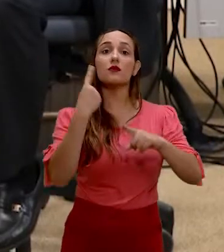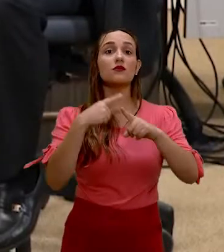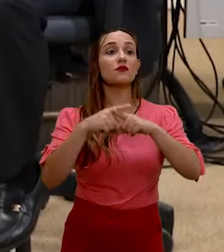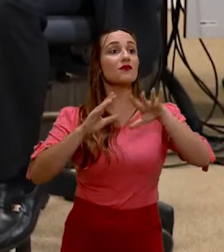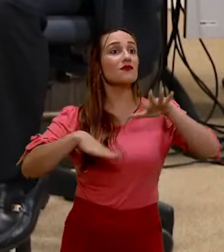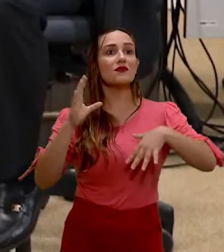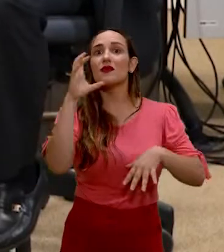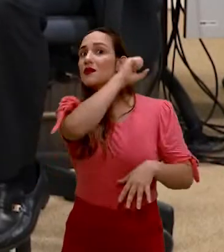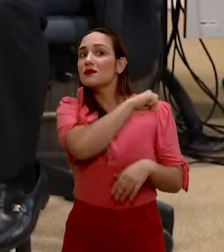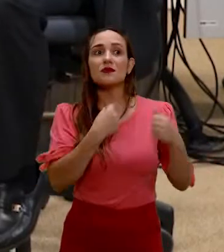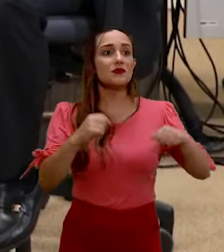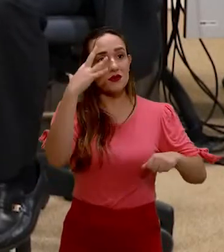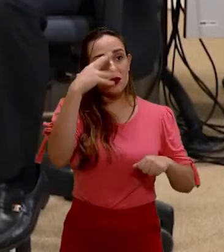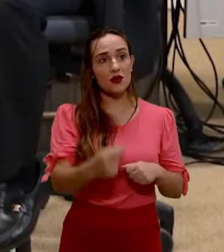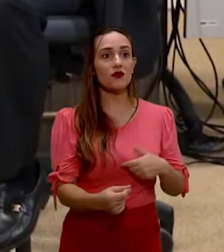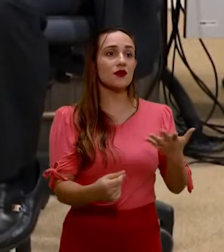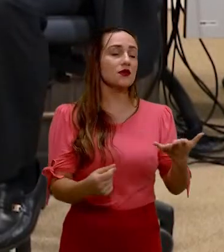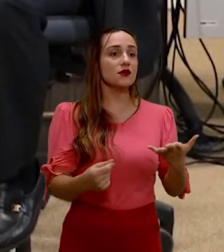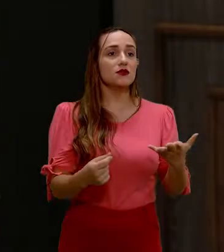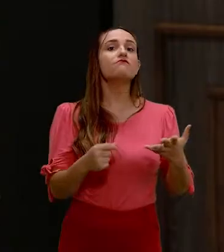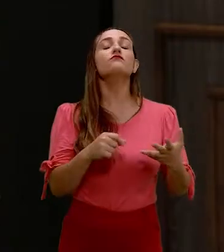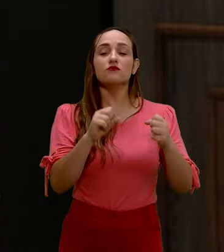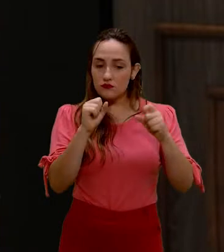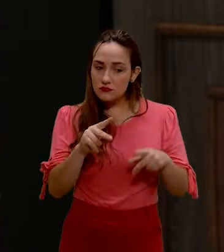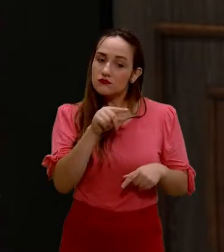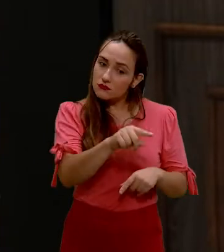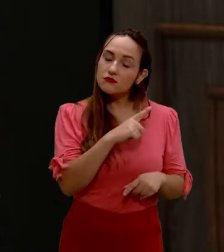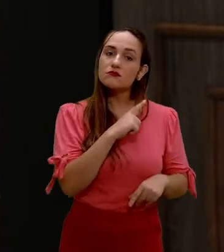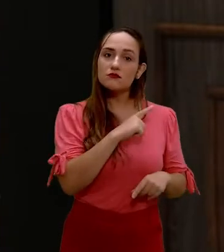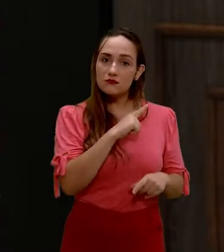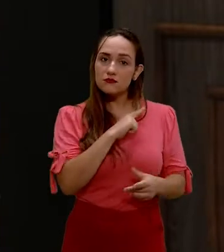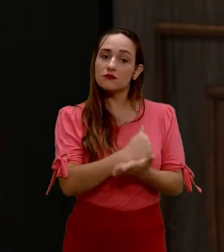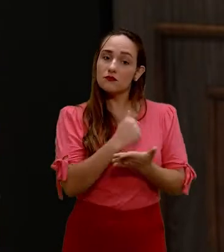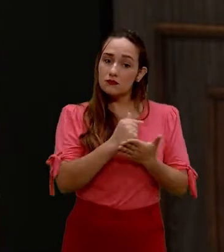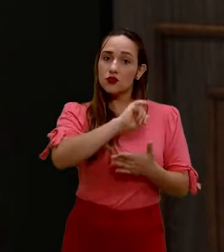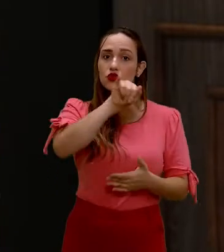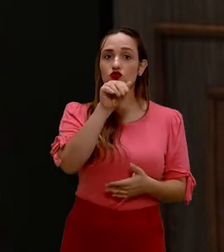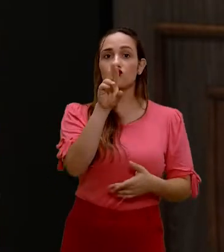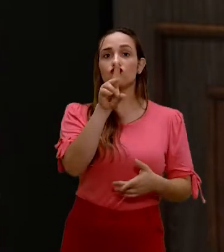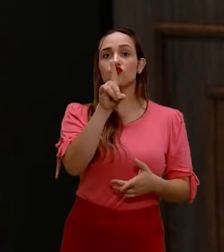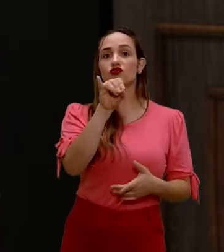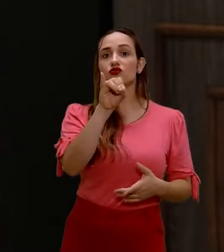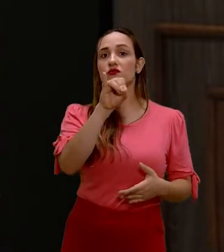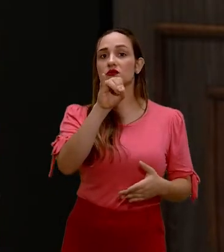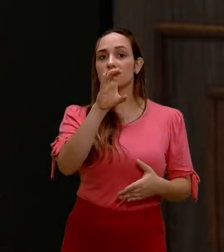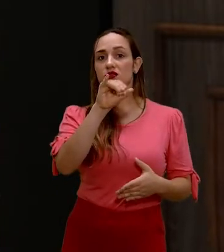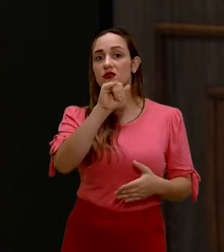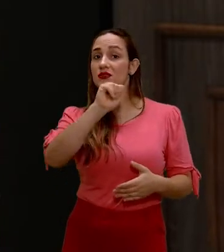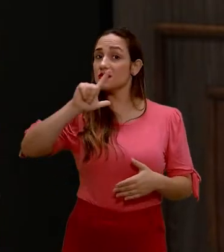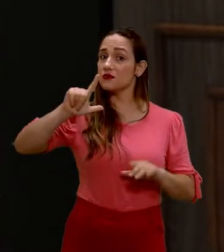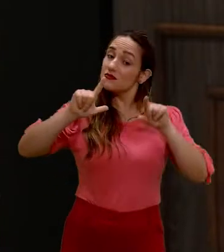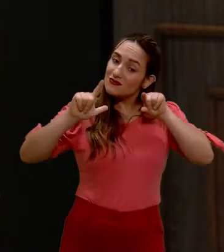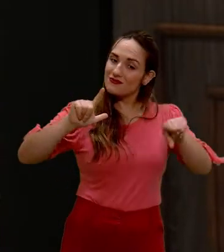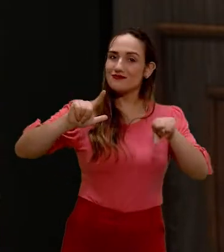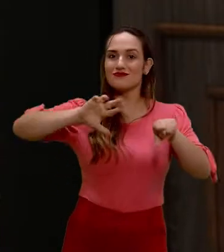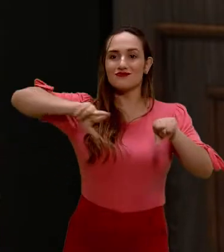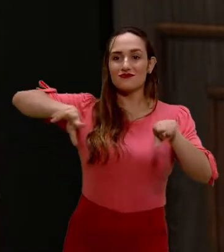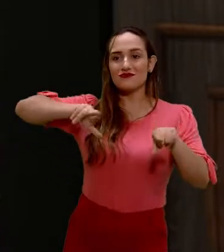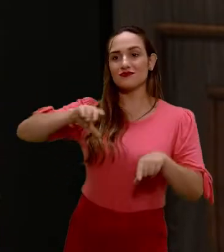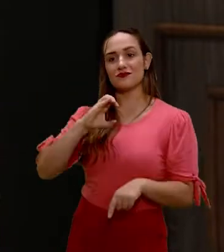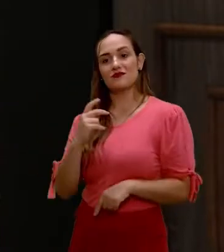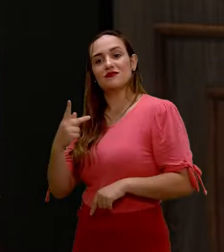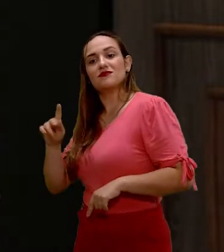a situação é peculiar, por algum motivo, um alvará que precisa ser expedido mais rápido, ou seja, tudo que